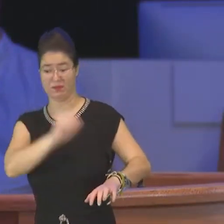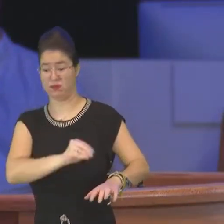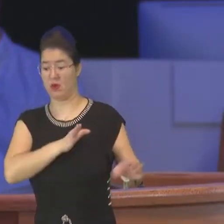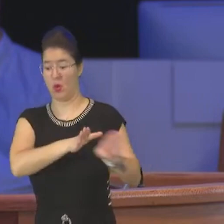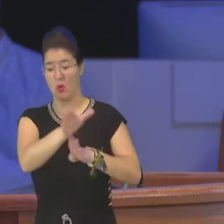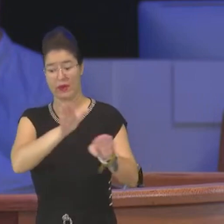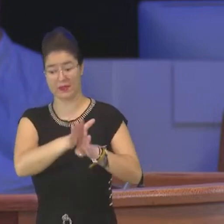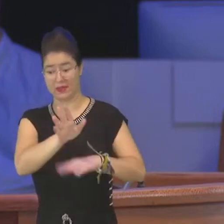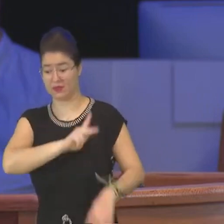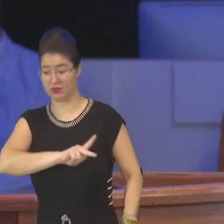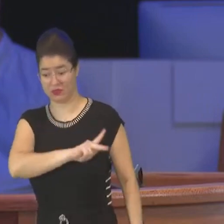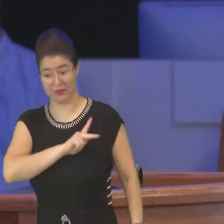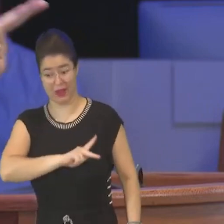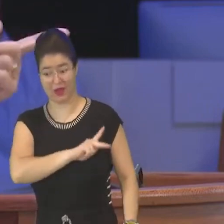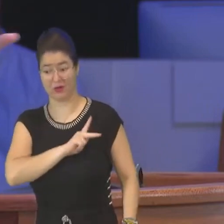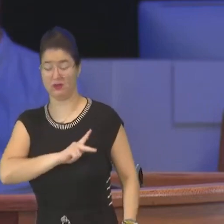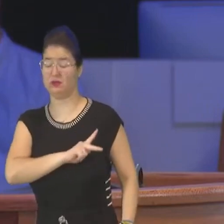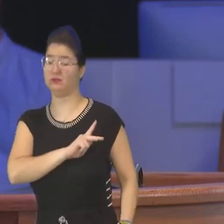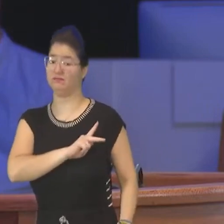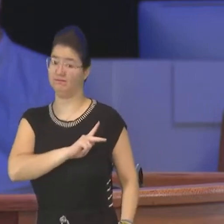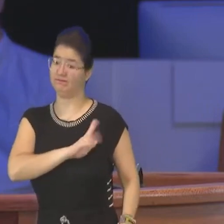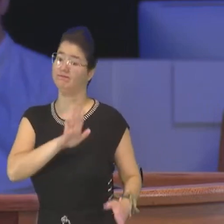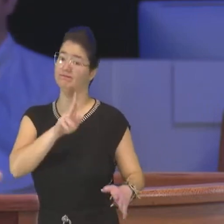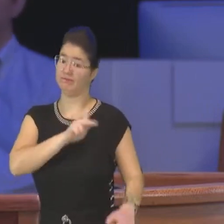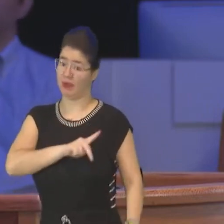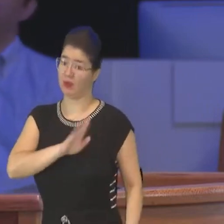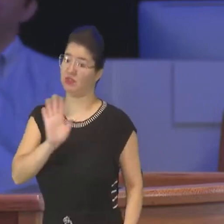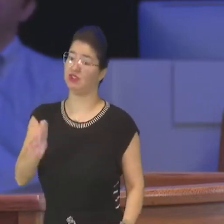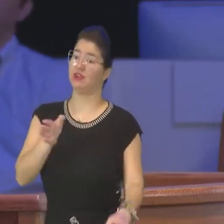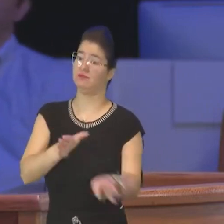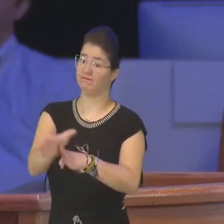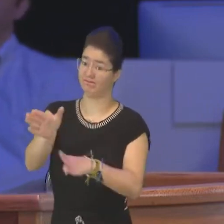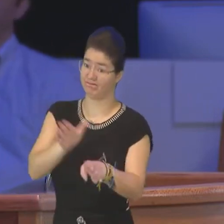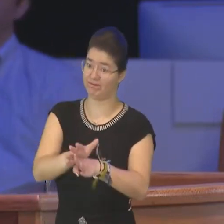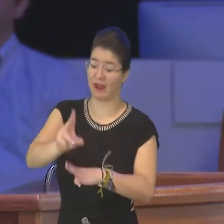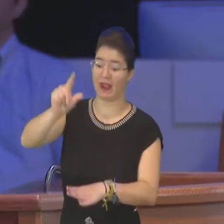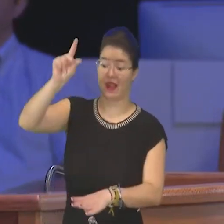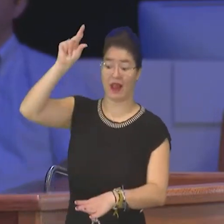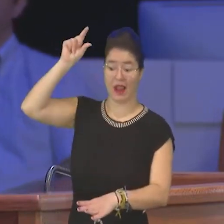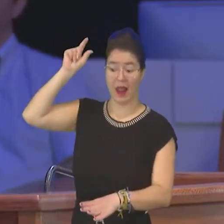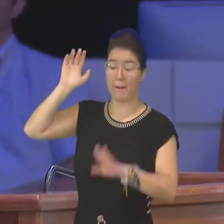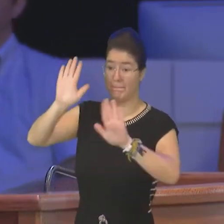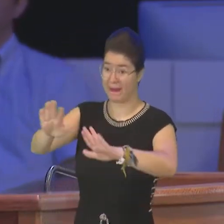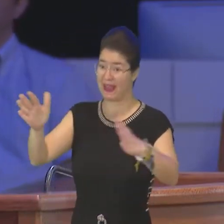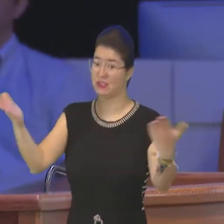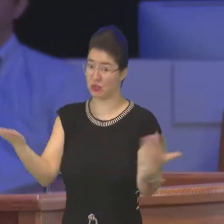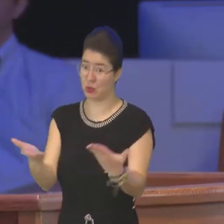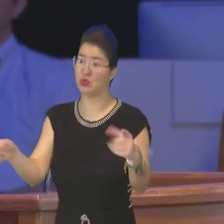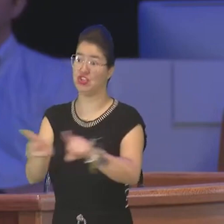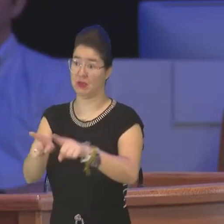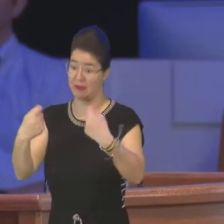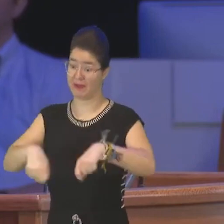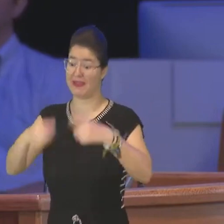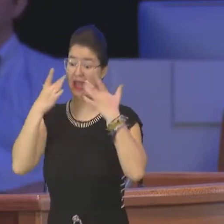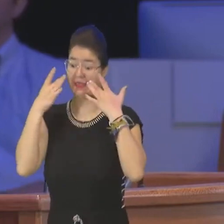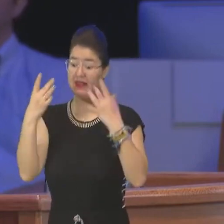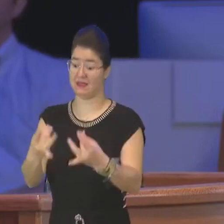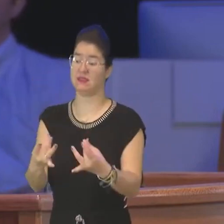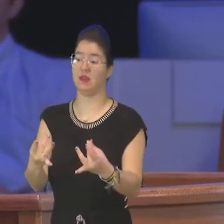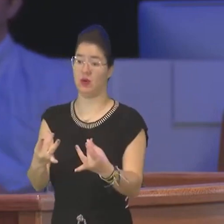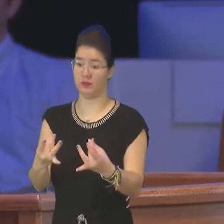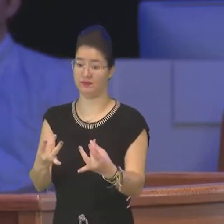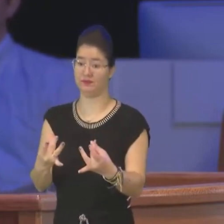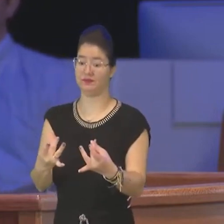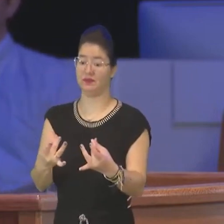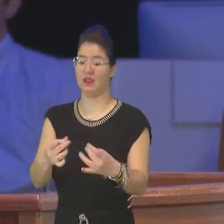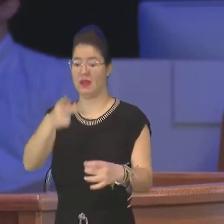ligação, seja ela religiosa, santuário de Deus e dos ídolos, seja ela comportamental, união do